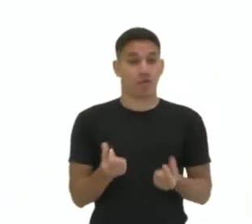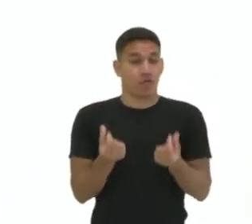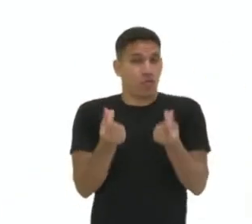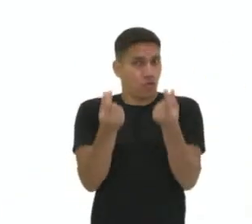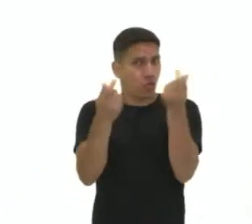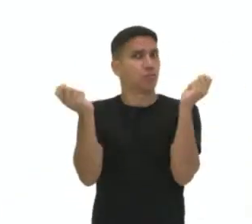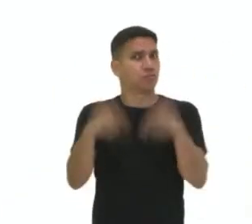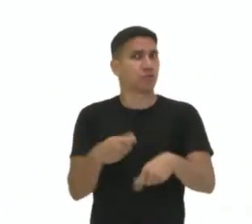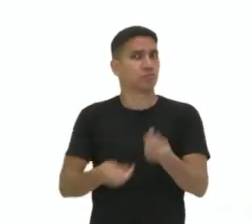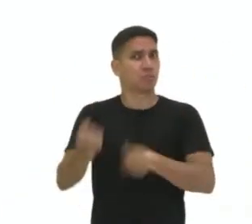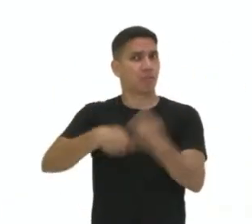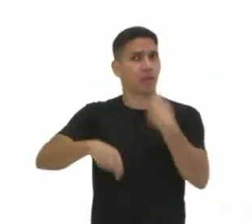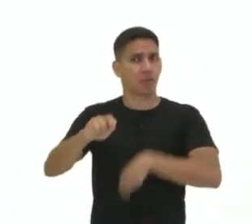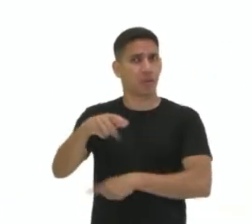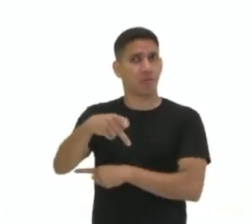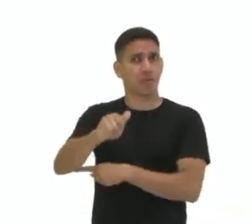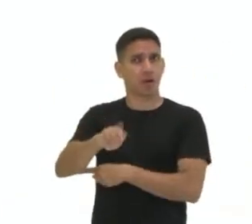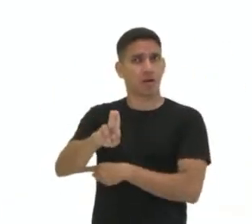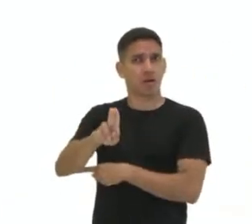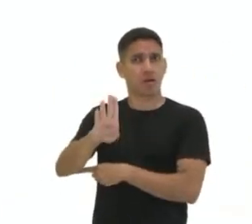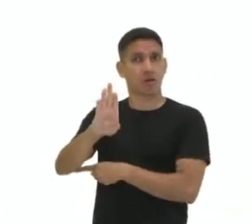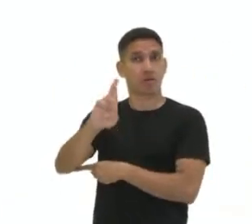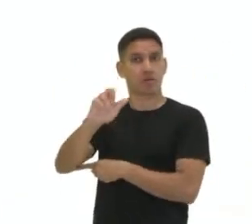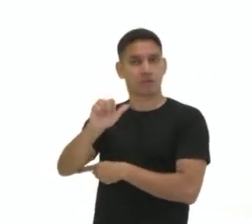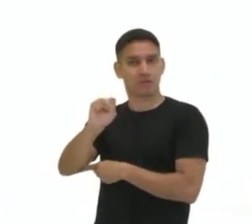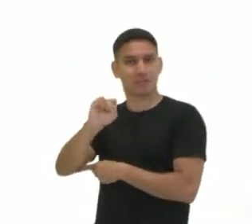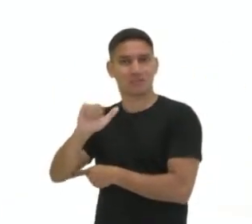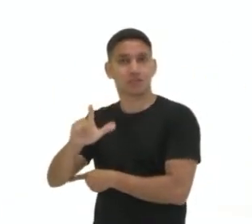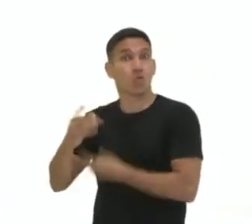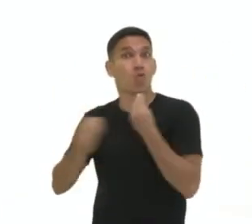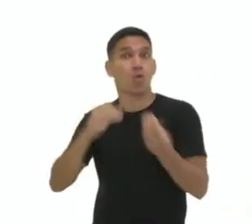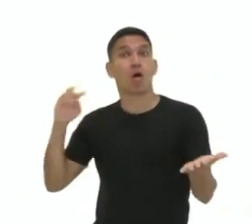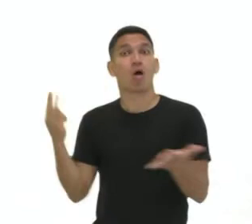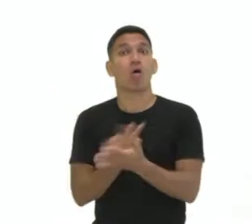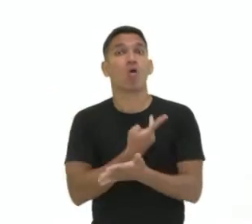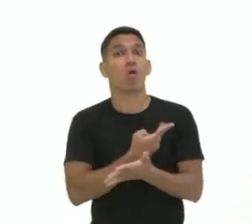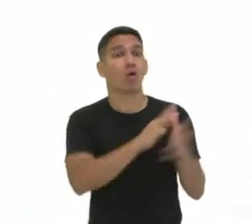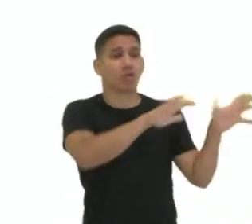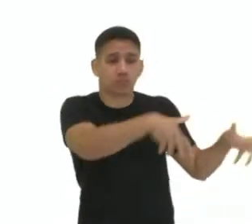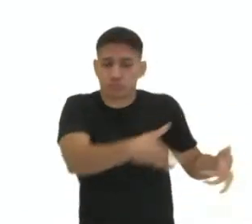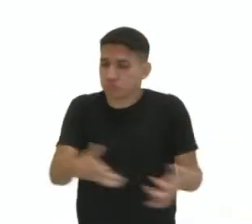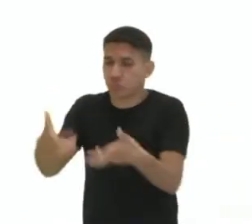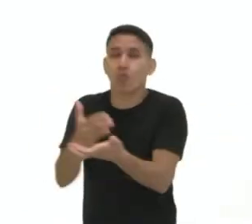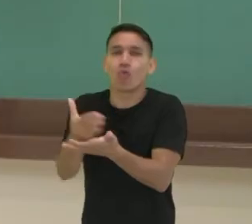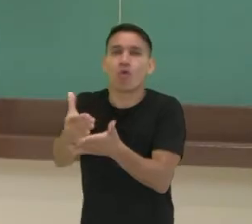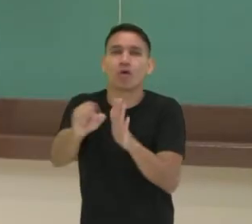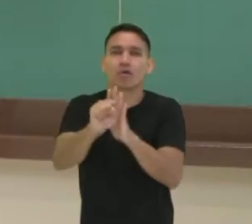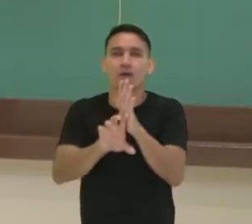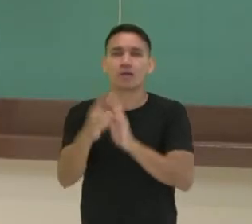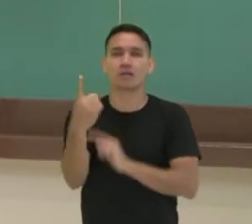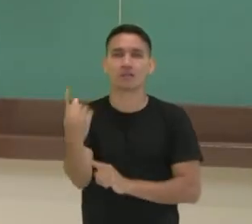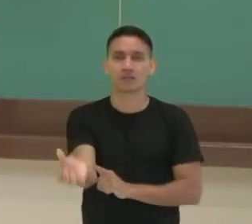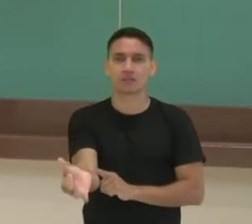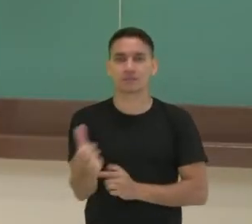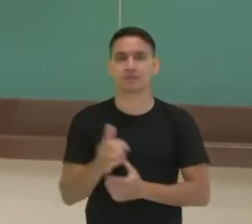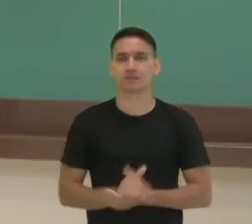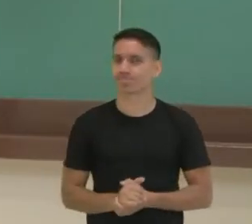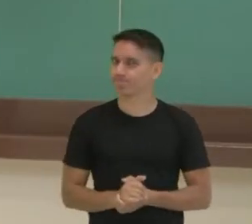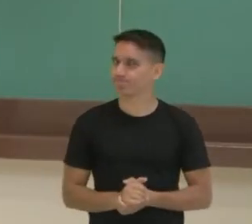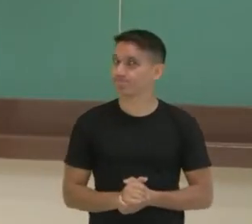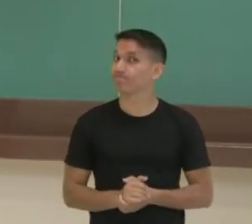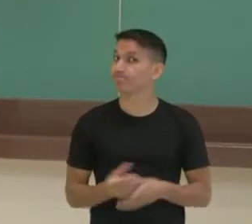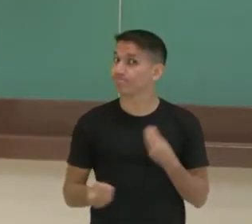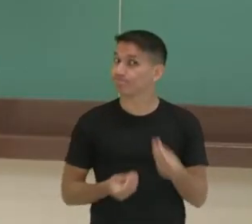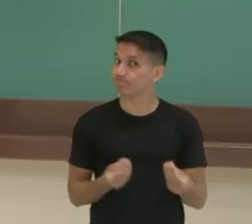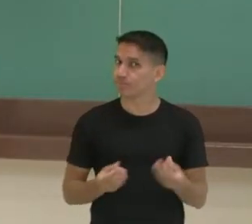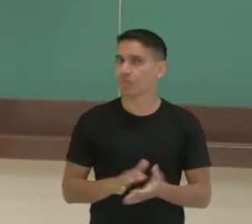comercial, o pau-brasil. Como ocorreu a exploração do pau-brasil no início do século XVI?